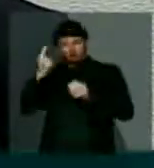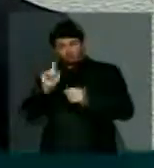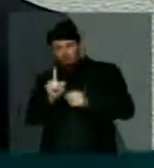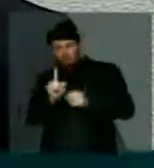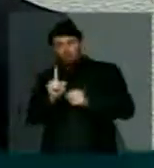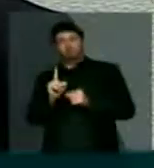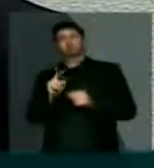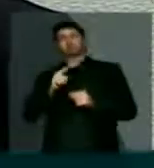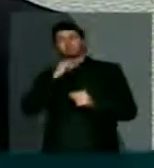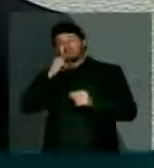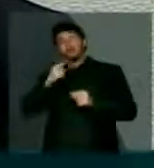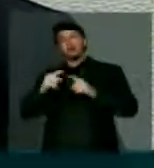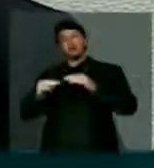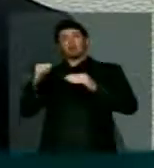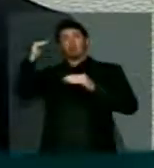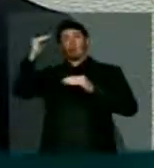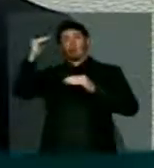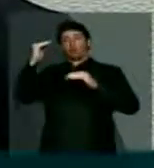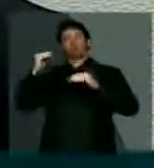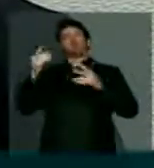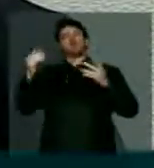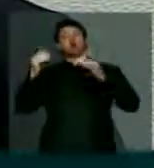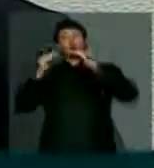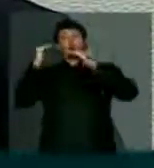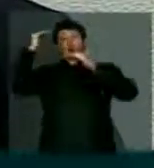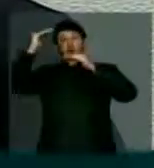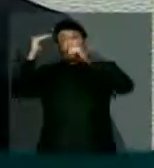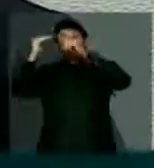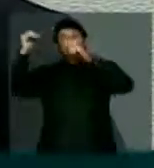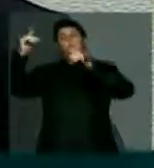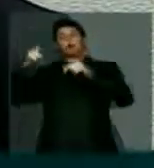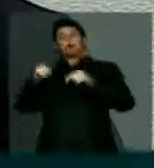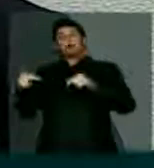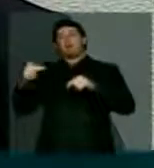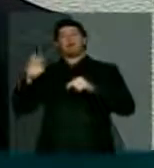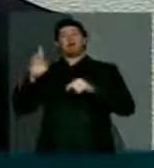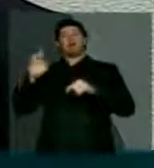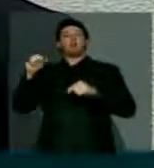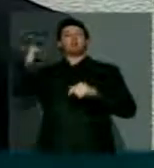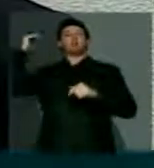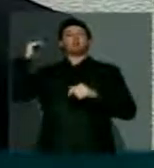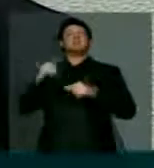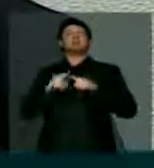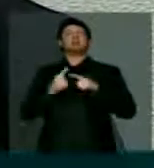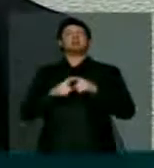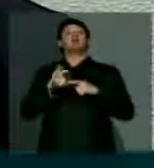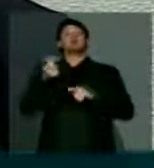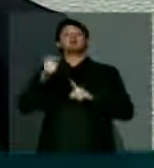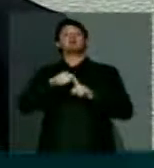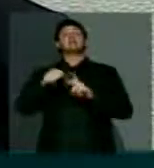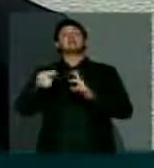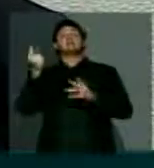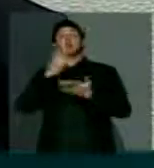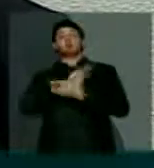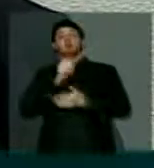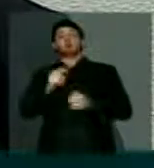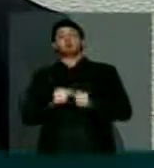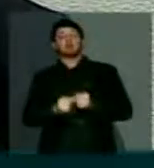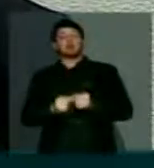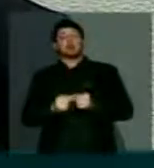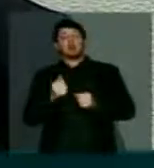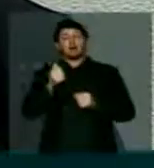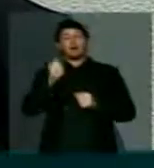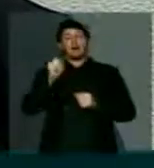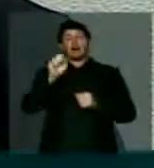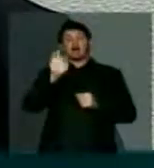No outro permanece o impasse, prevalece a vontade da Petrobras. E a Astra é vencida. E por que durante 6 meses isso não aconteceu? E a Astra pediu